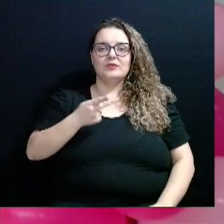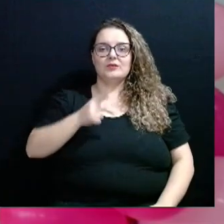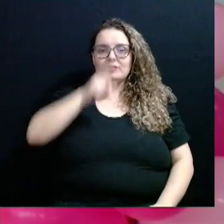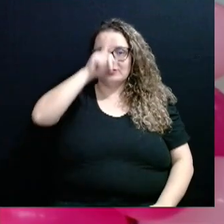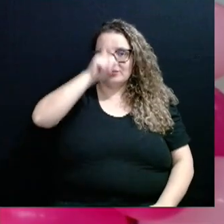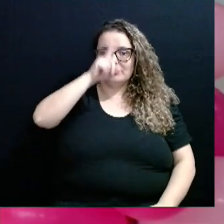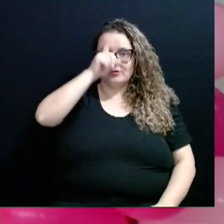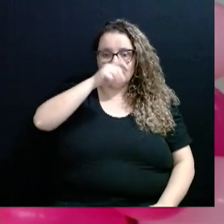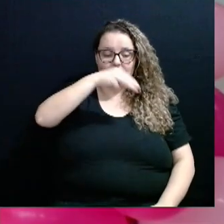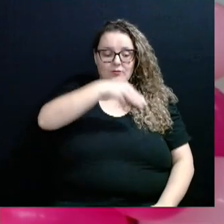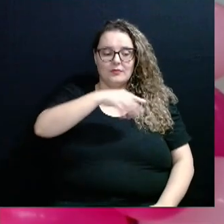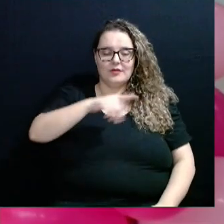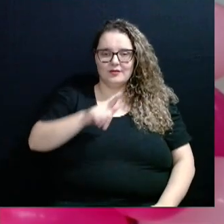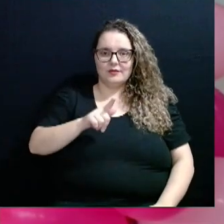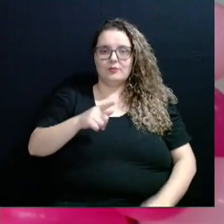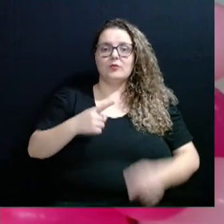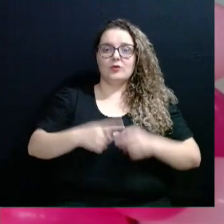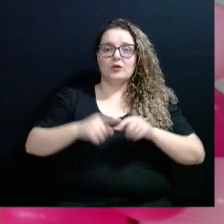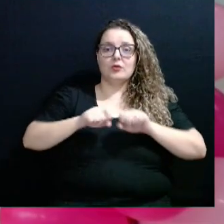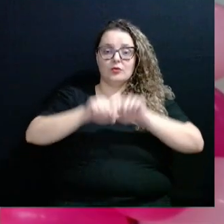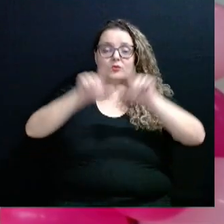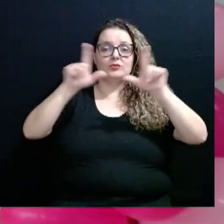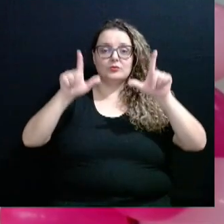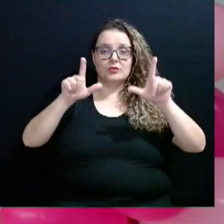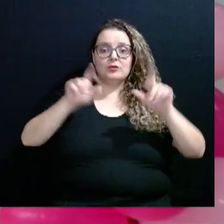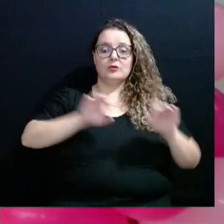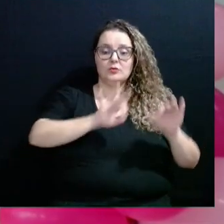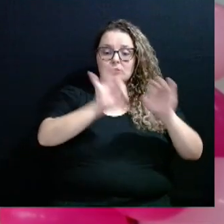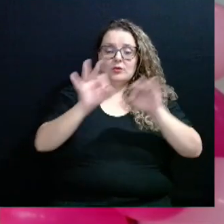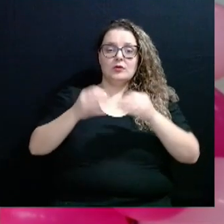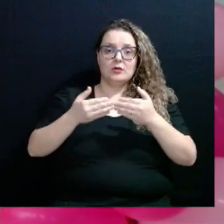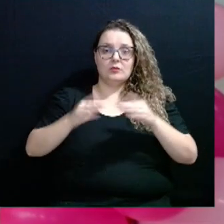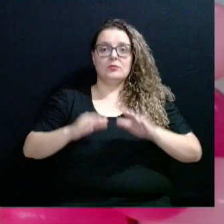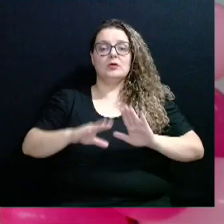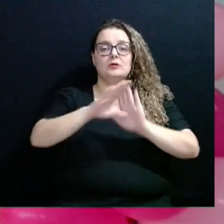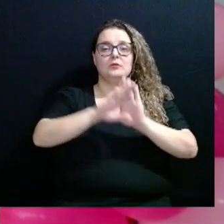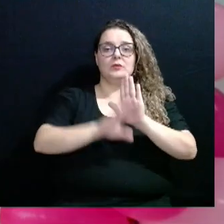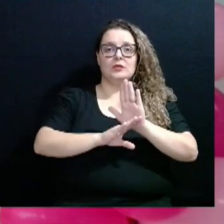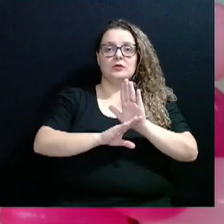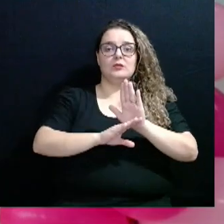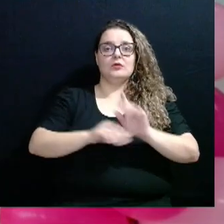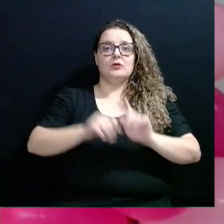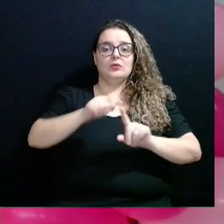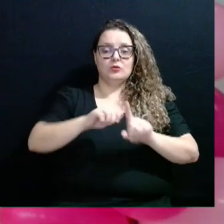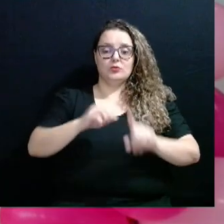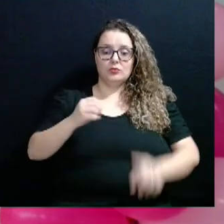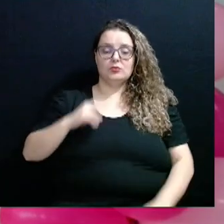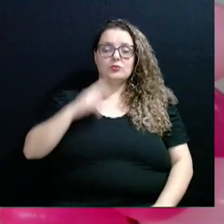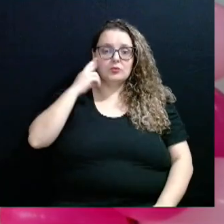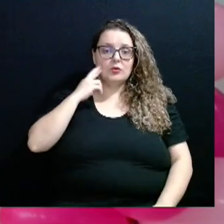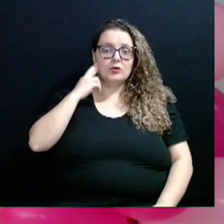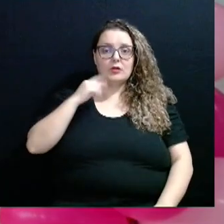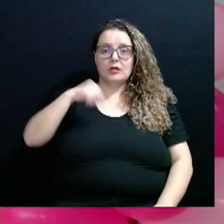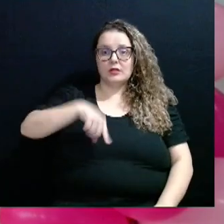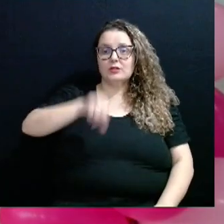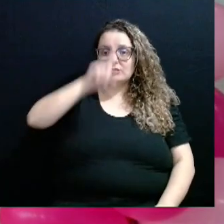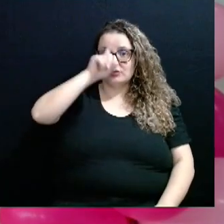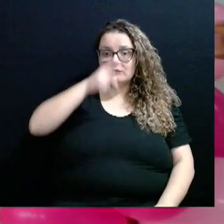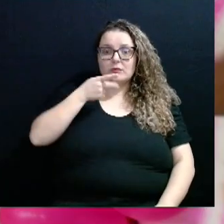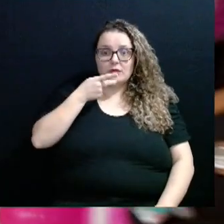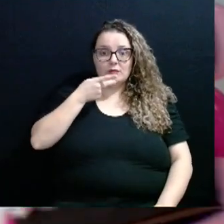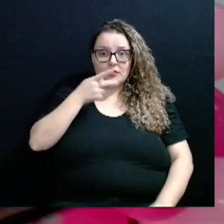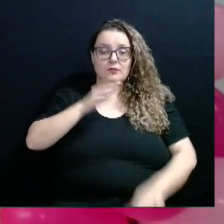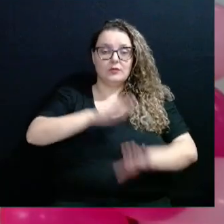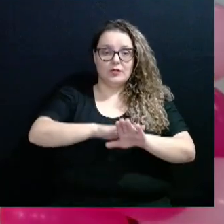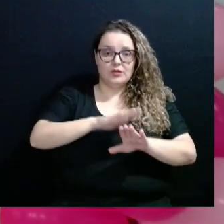eu acompanhei a abertura da programação da campanha do Outubro Rosa aqui do hospital. E para falar mais sobre as ações e as atividades que vão